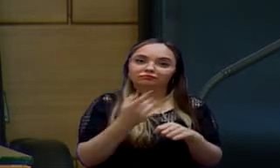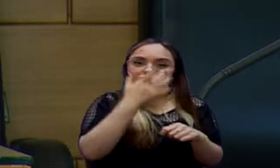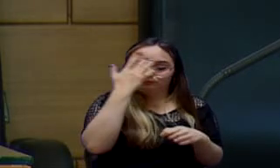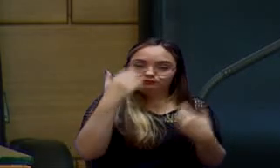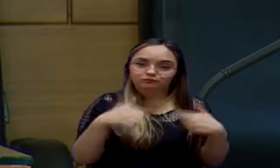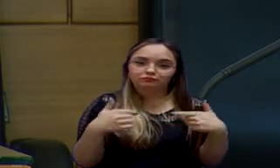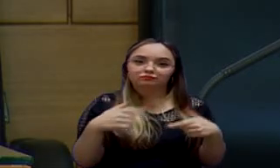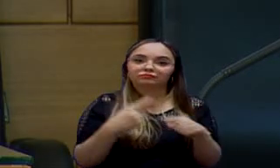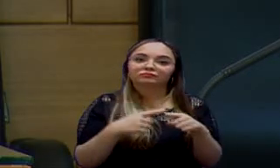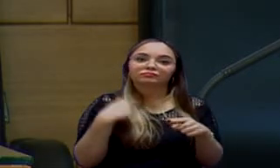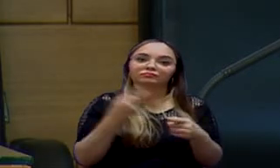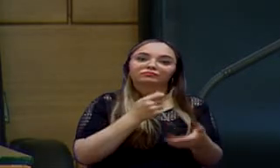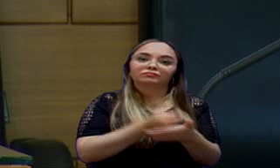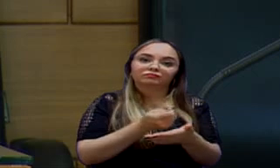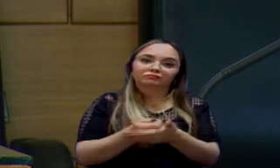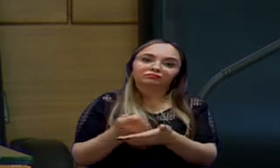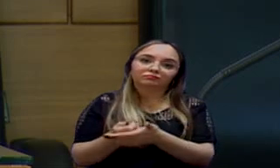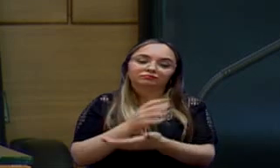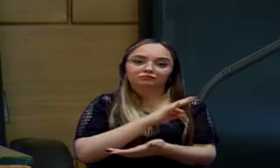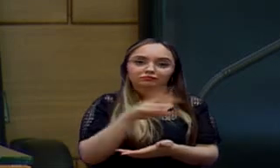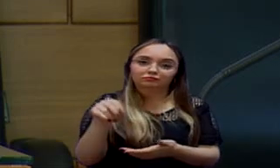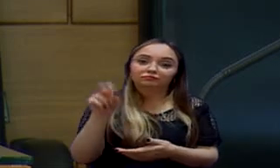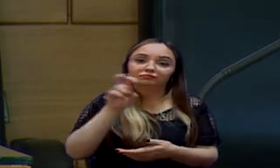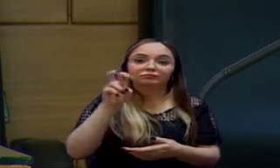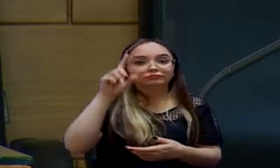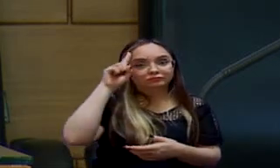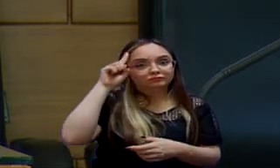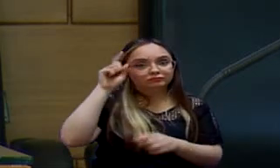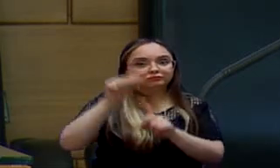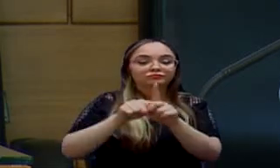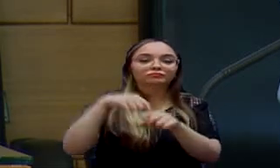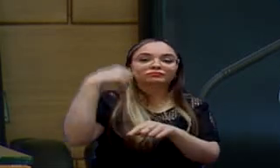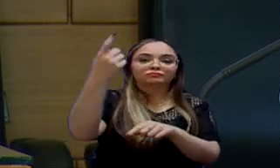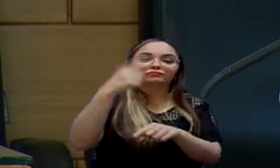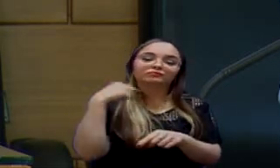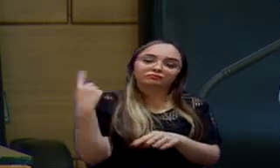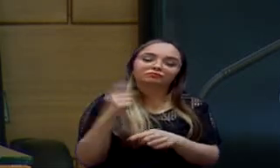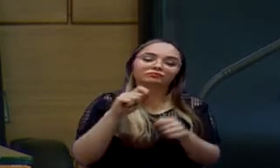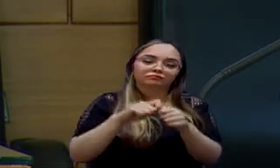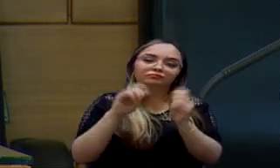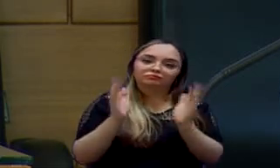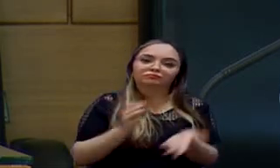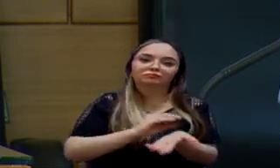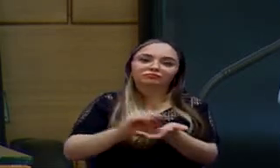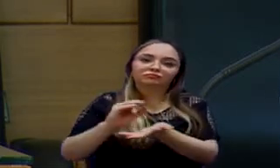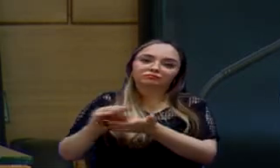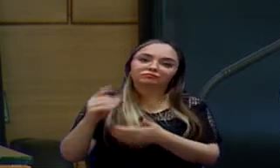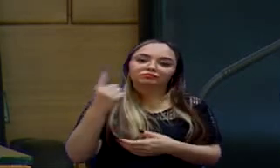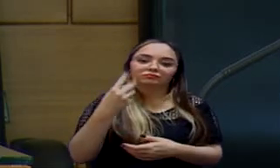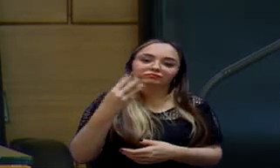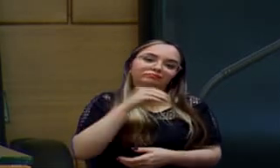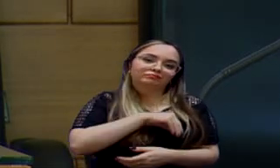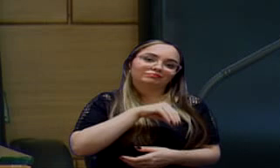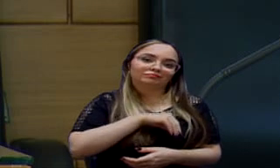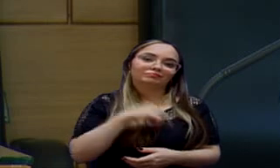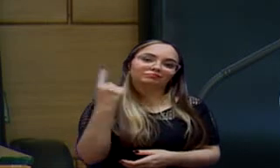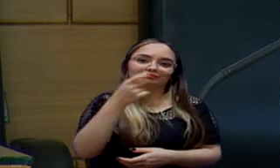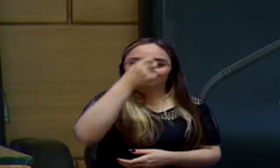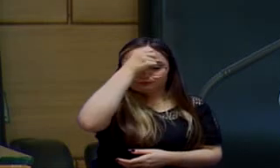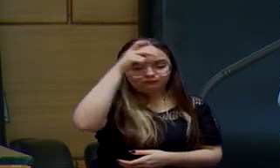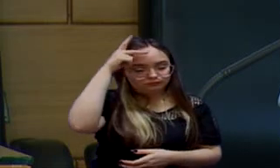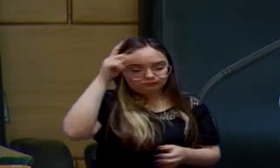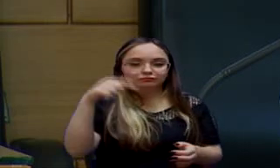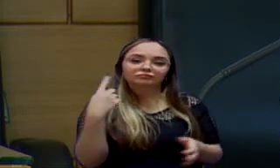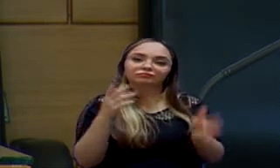para poder fazer o pagamento de todo mundo e no quinto dia útil do mês seguinte não já fizemos que foi o repasse do décimo terceiro da prefeitura